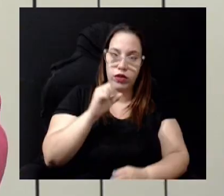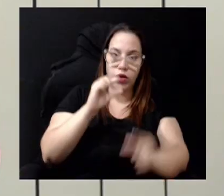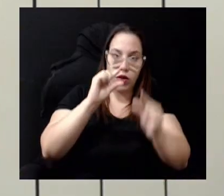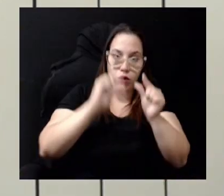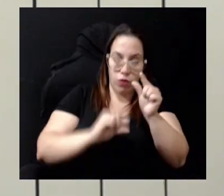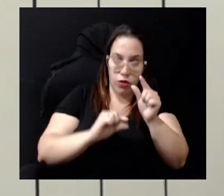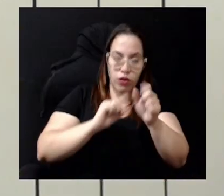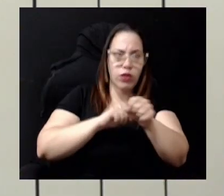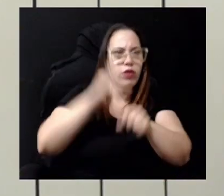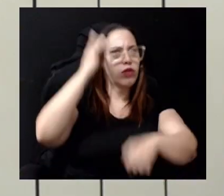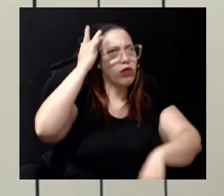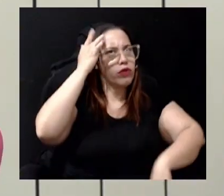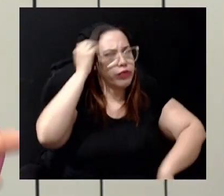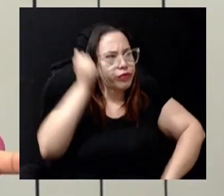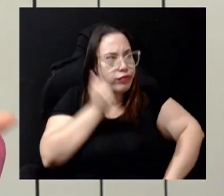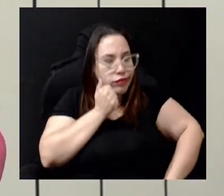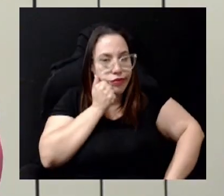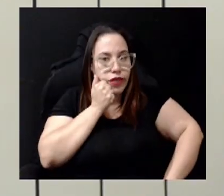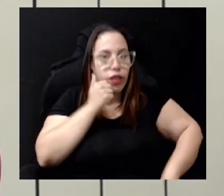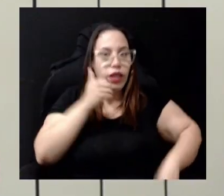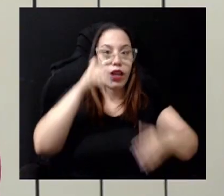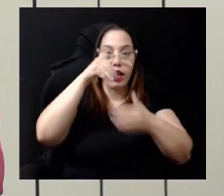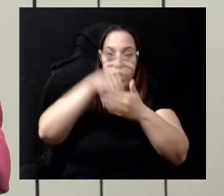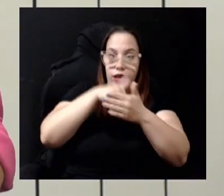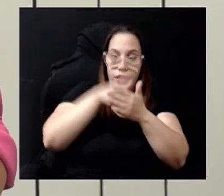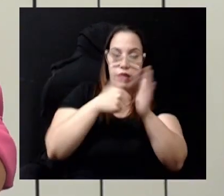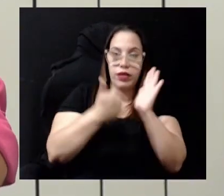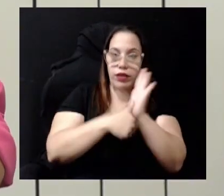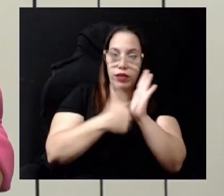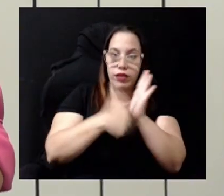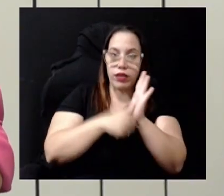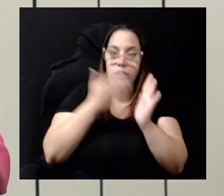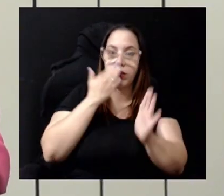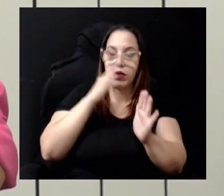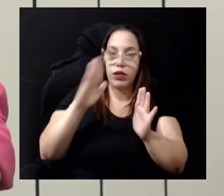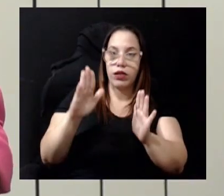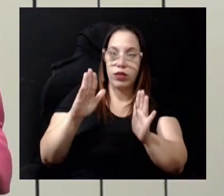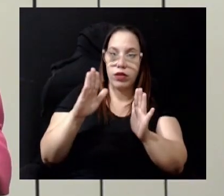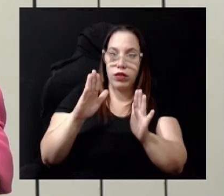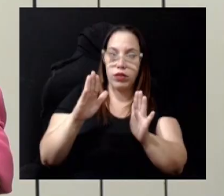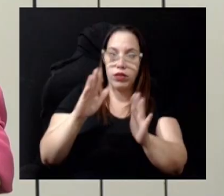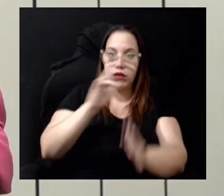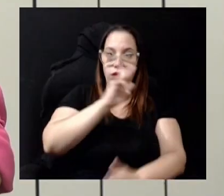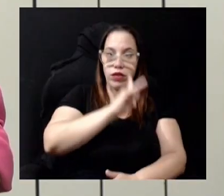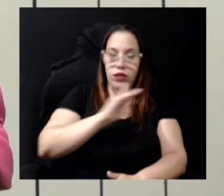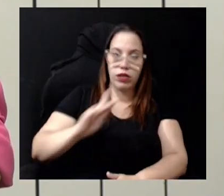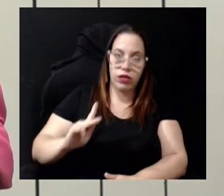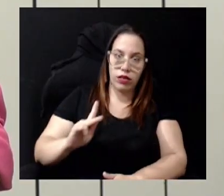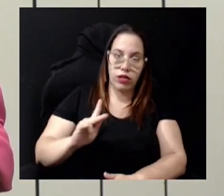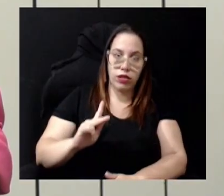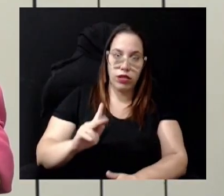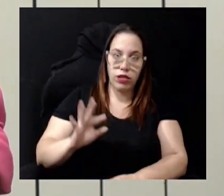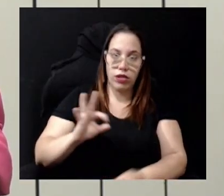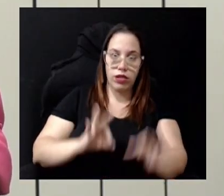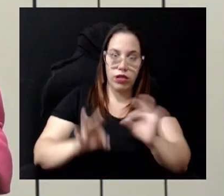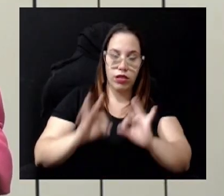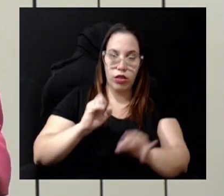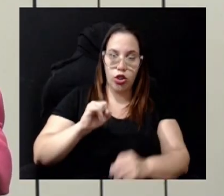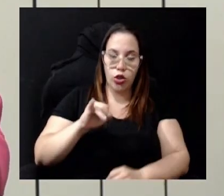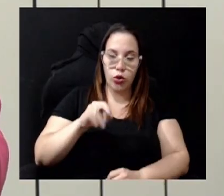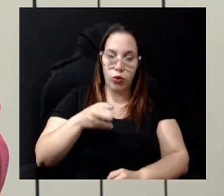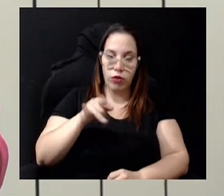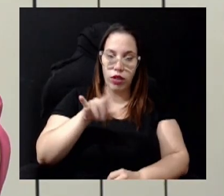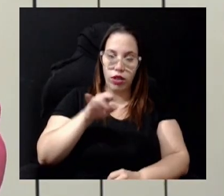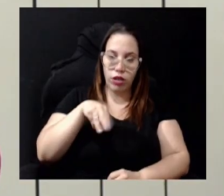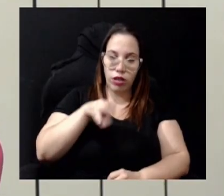isso por conta das eleições. Na época, a pedido do então presidente do Tribunal Superior Eleitoral, Gilmar Mendes, o horário de